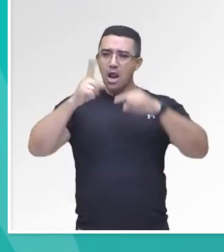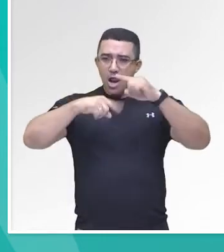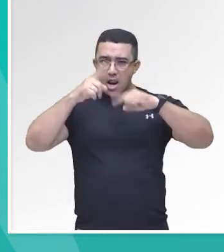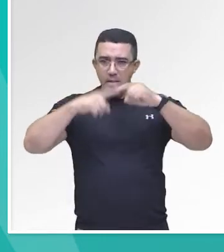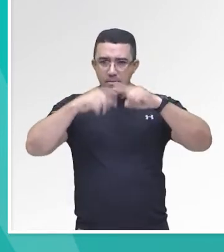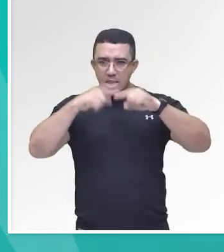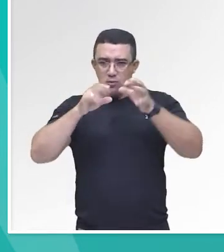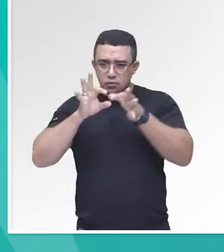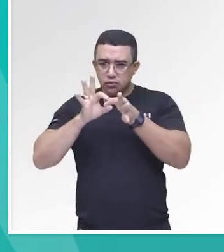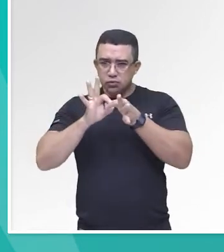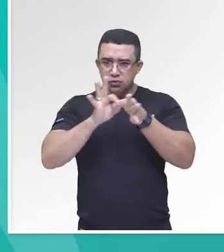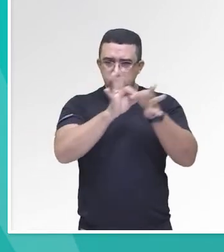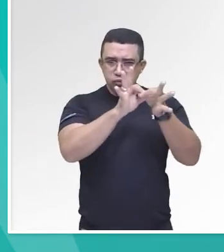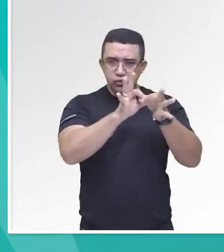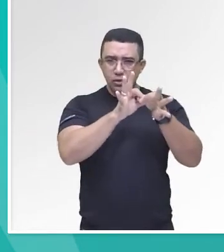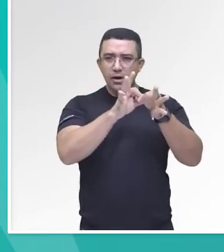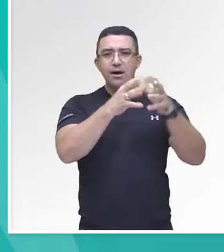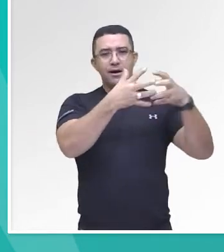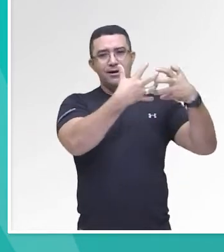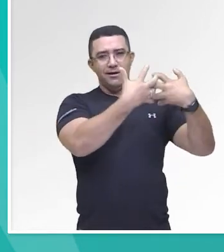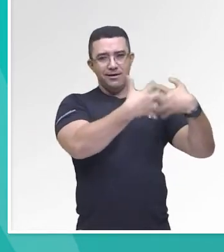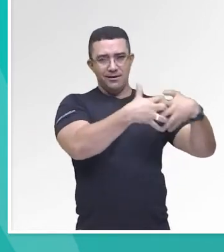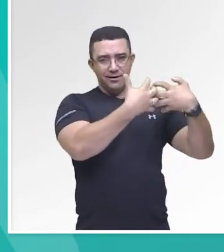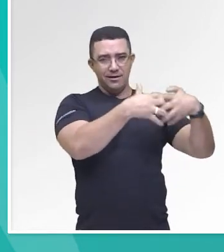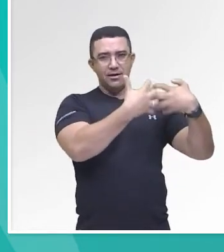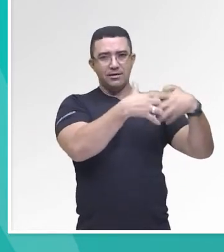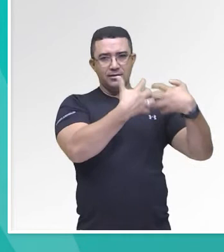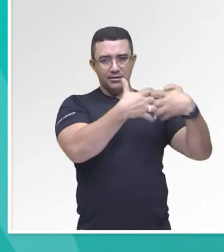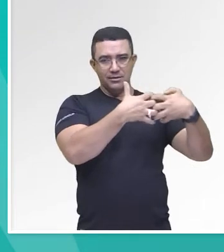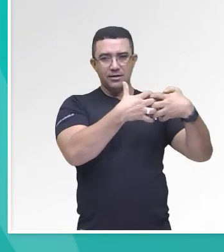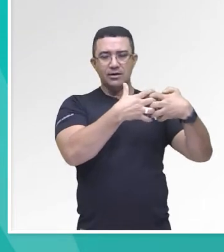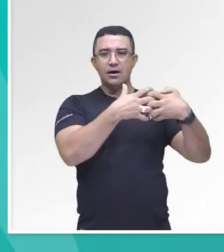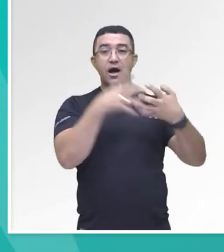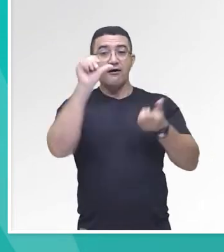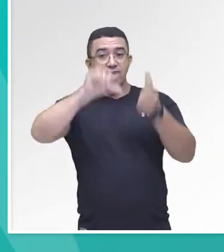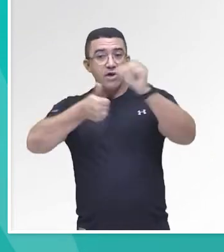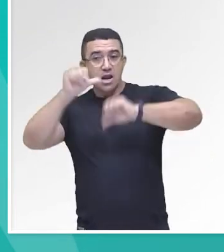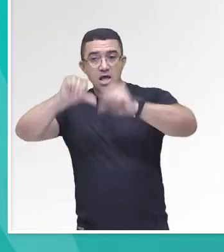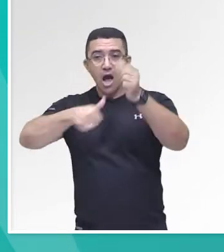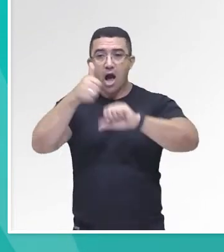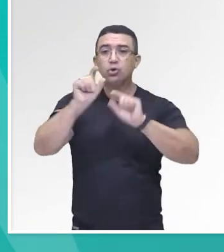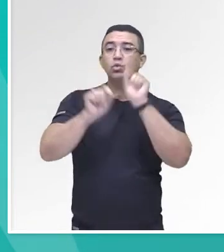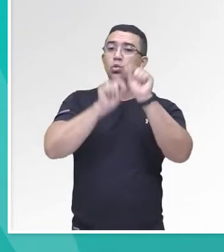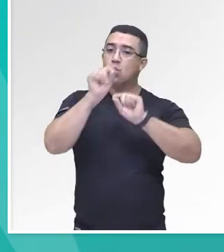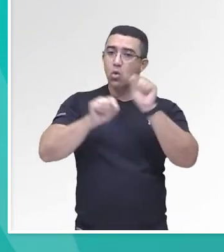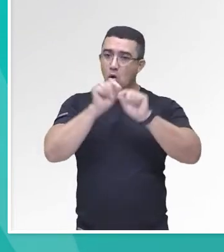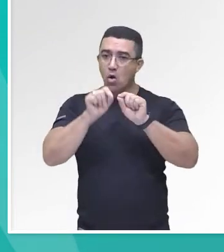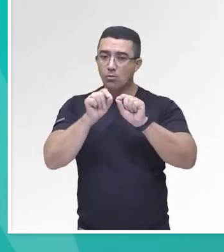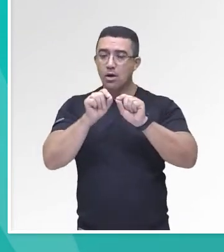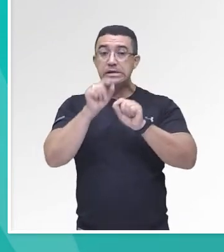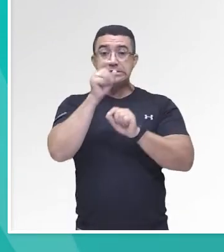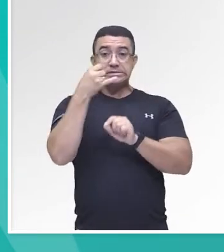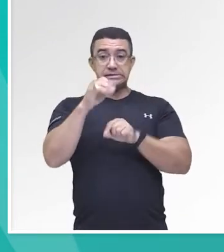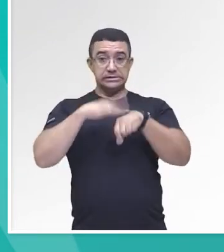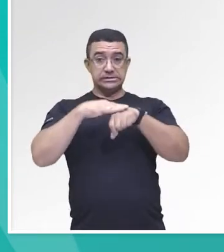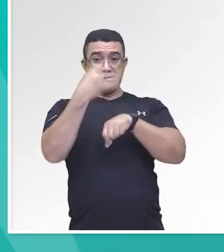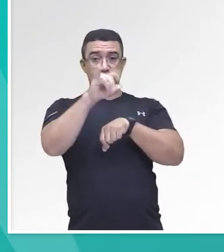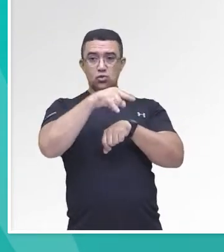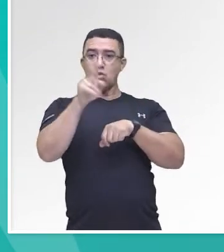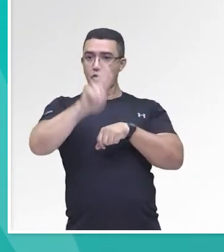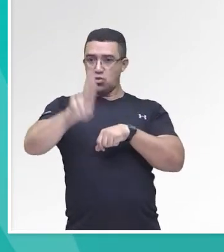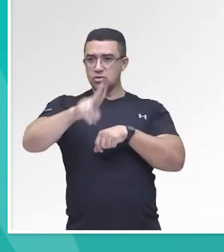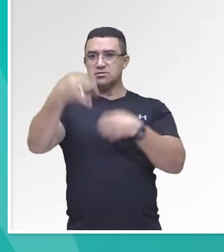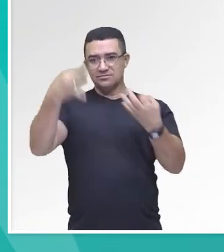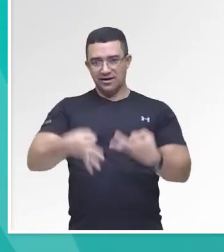de conexão lógico-discursivas que vão ser avaliados. O uso deles, adequado ou não, vai ser avaliado